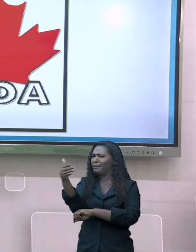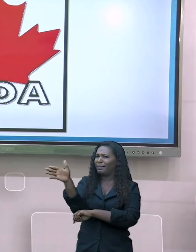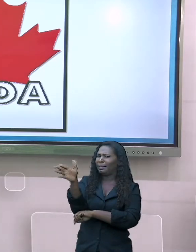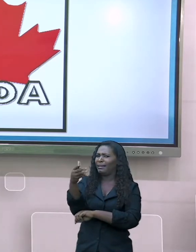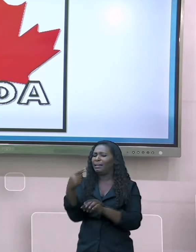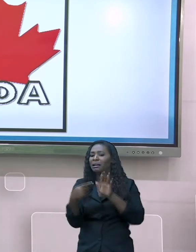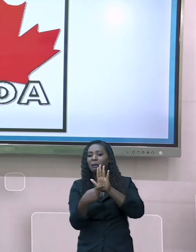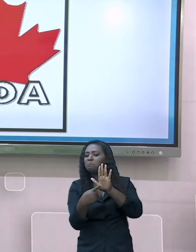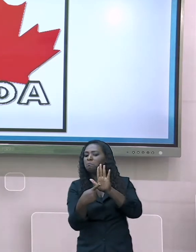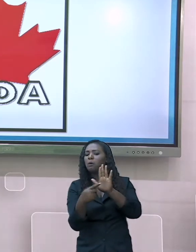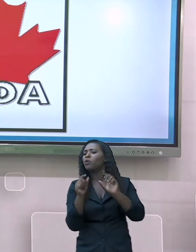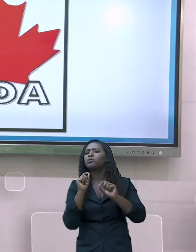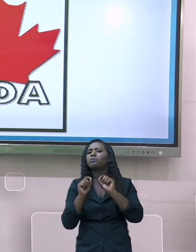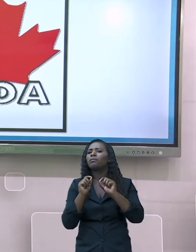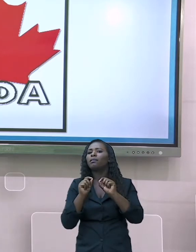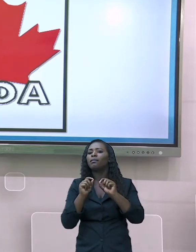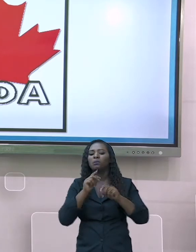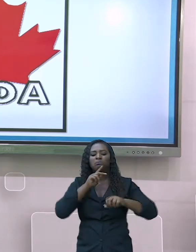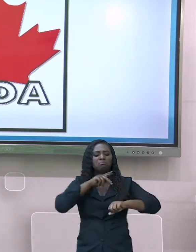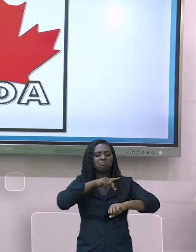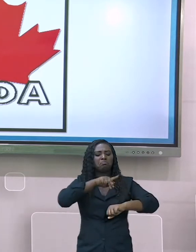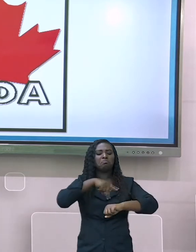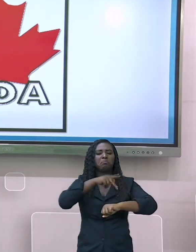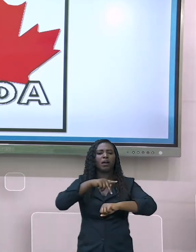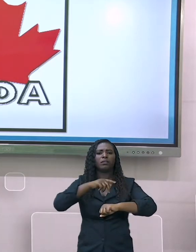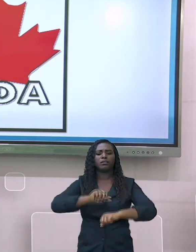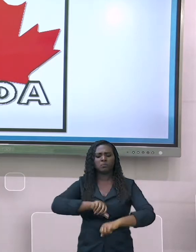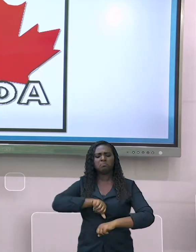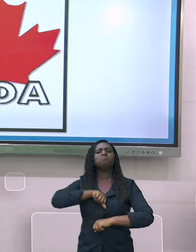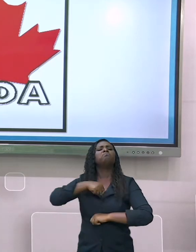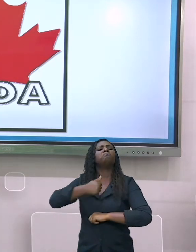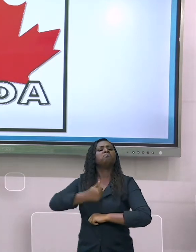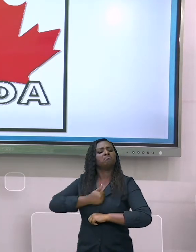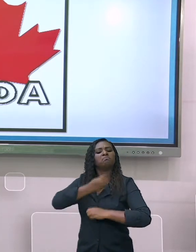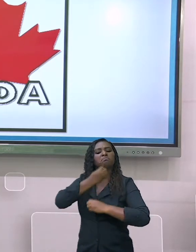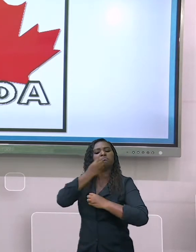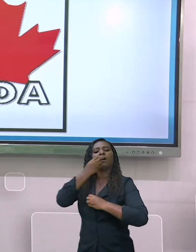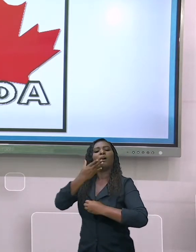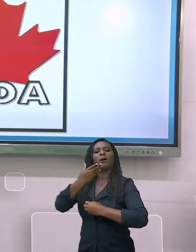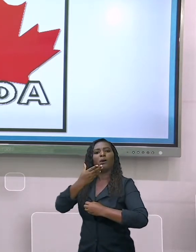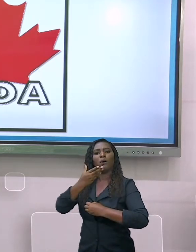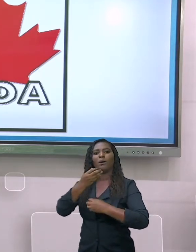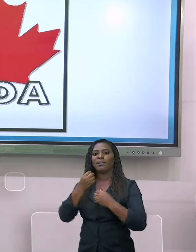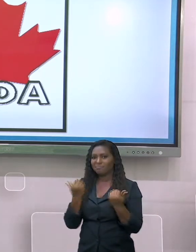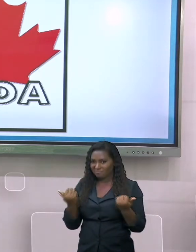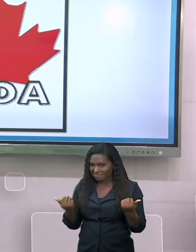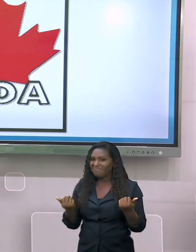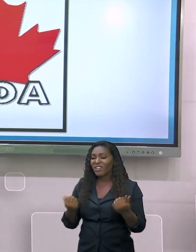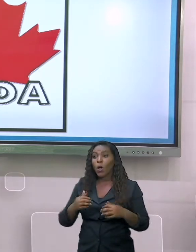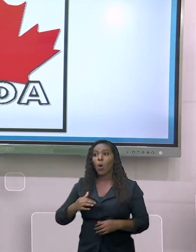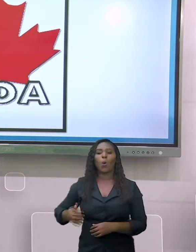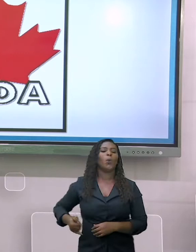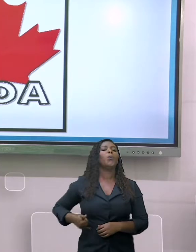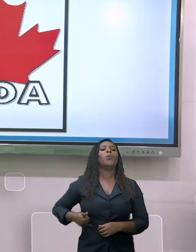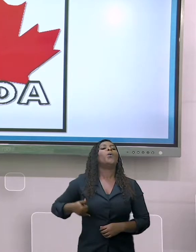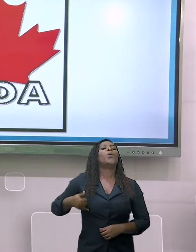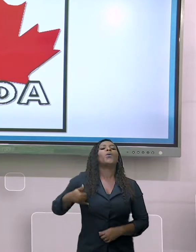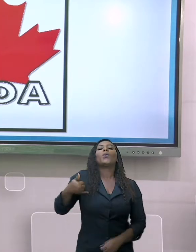isso, dizendo para o mundo: é o lugar onde todos querem